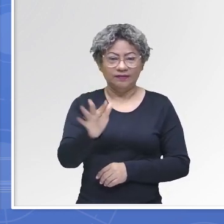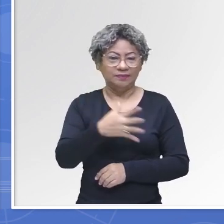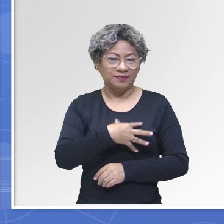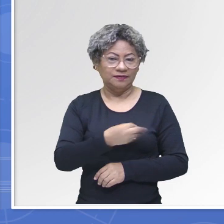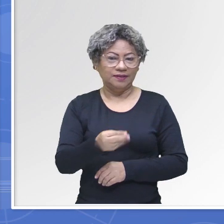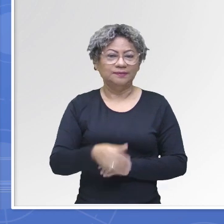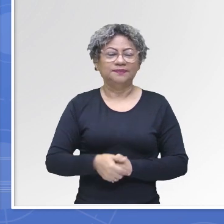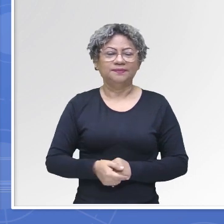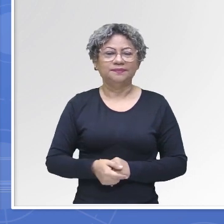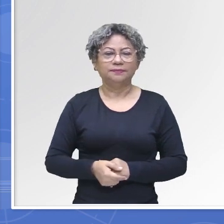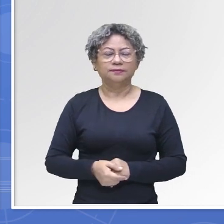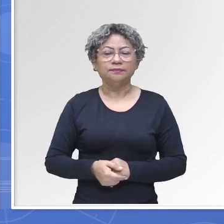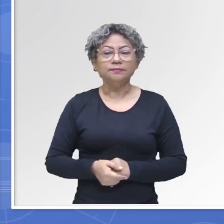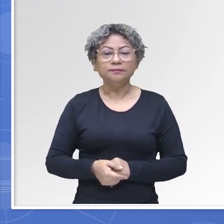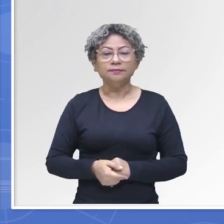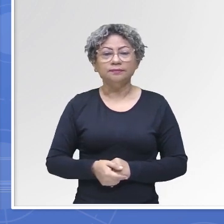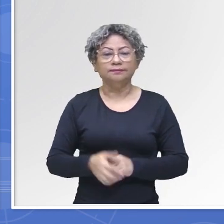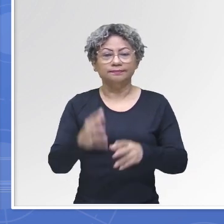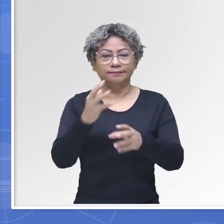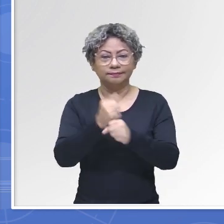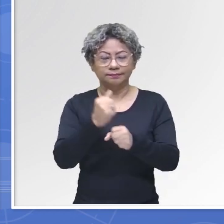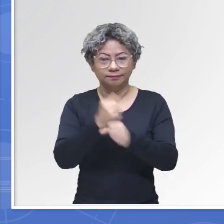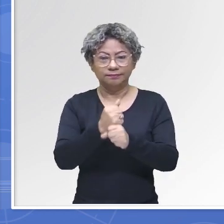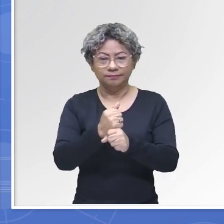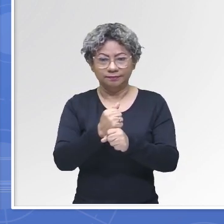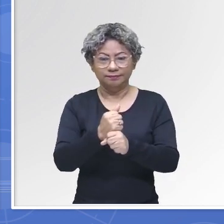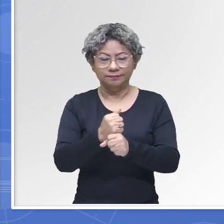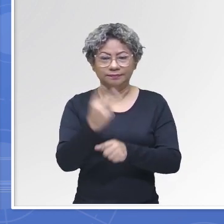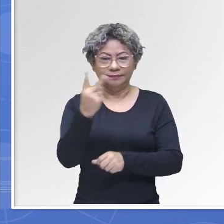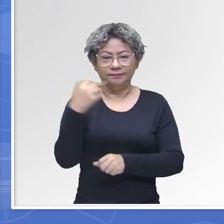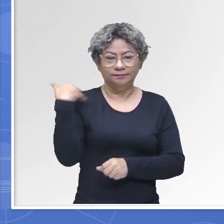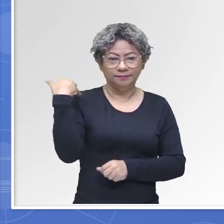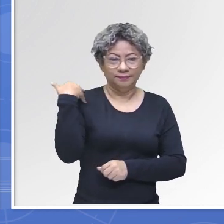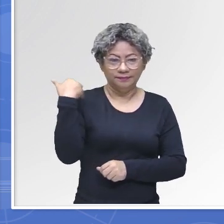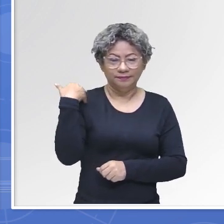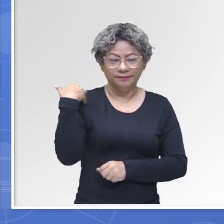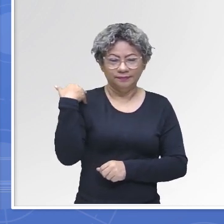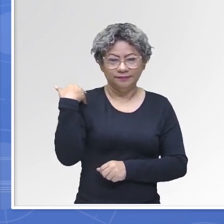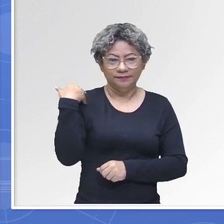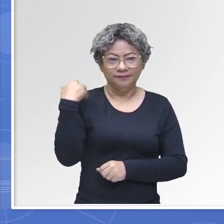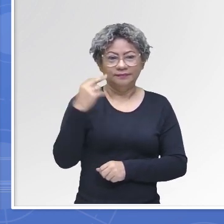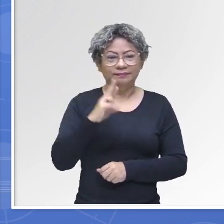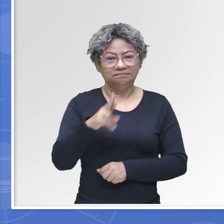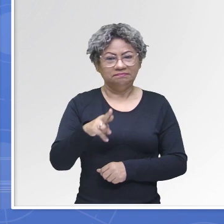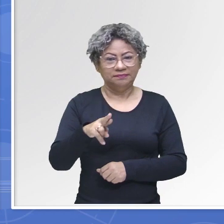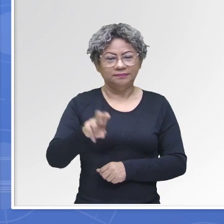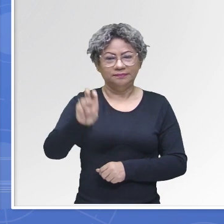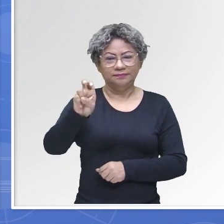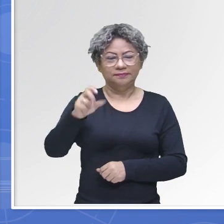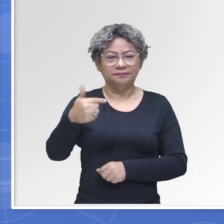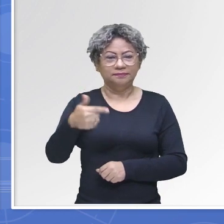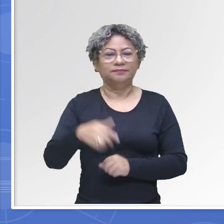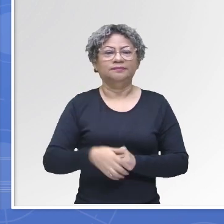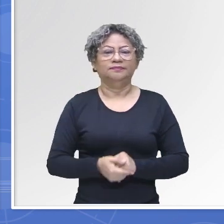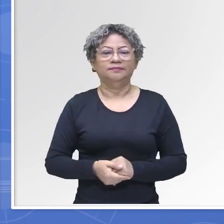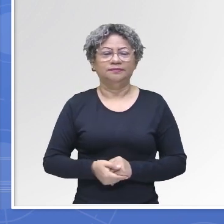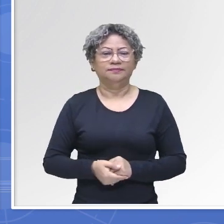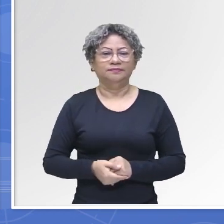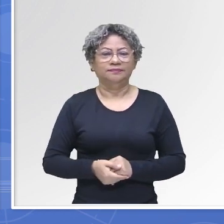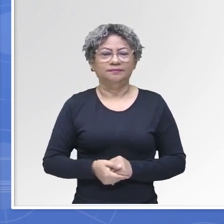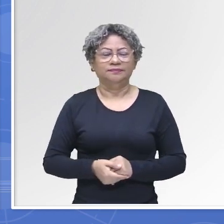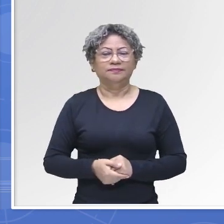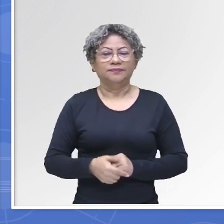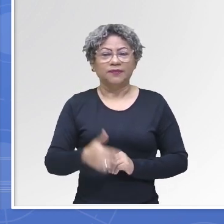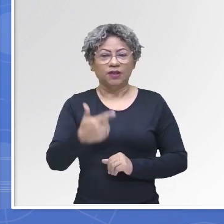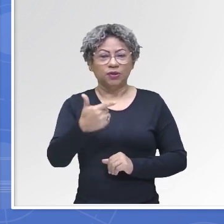Então, a soma das duas idades é 52 anos. E está dizendo que o pai é 12 vezes a idade do filho, ó. 12